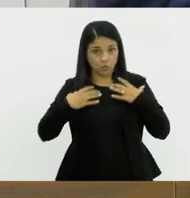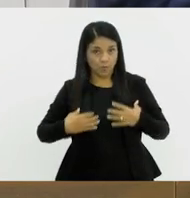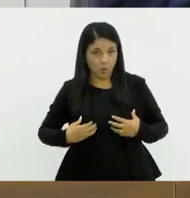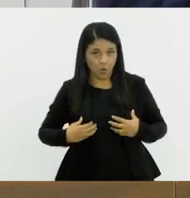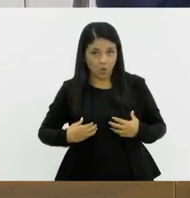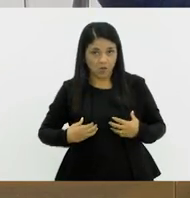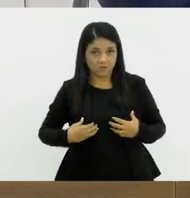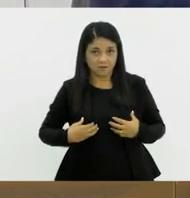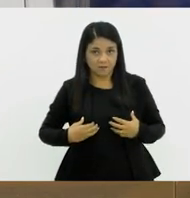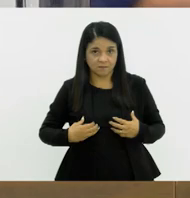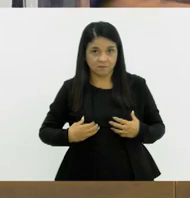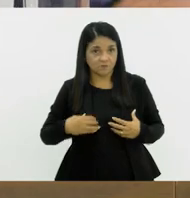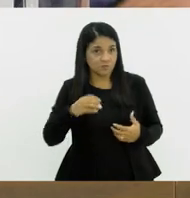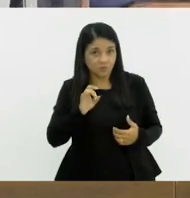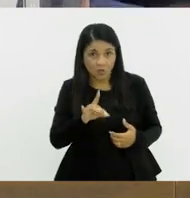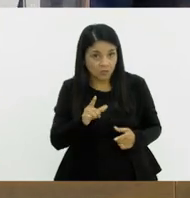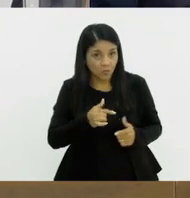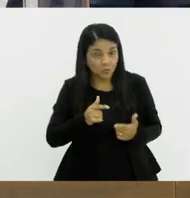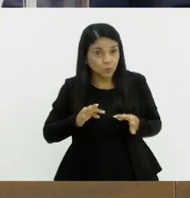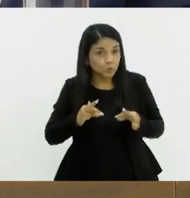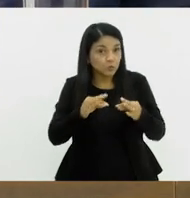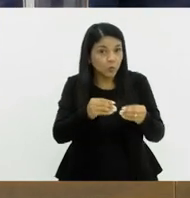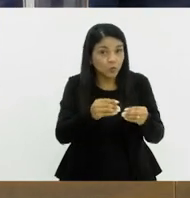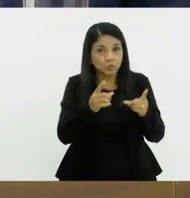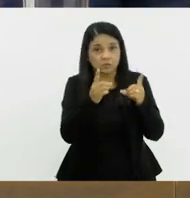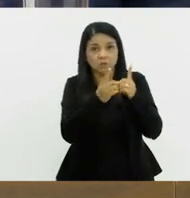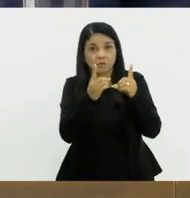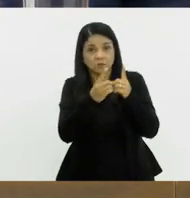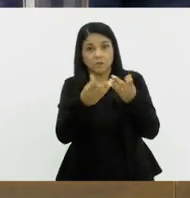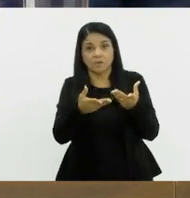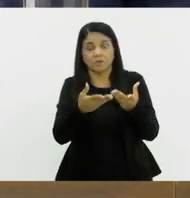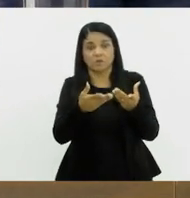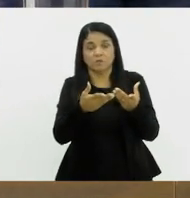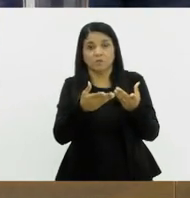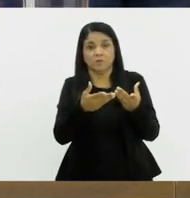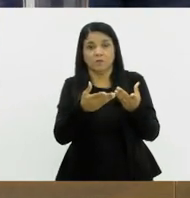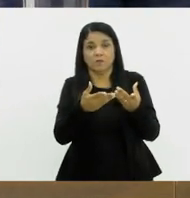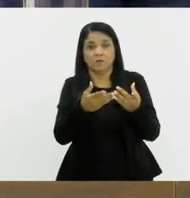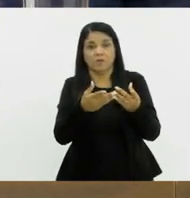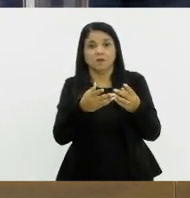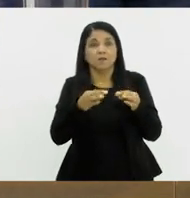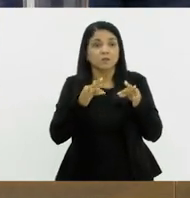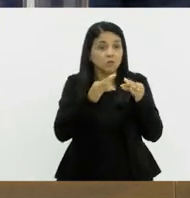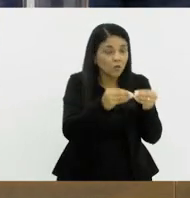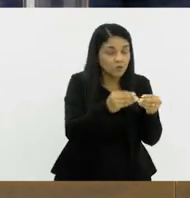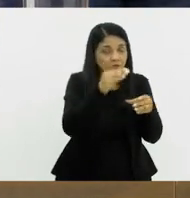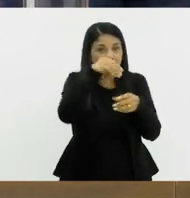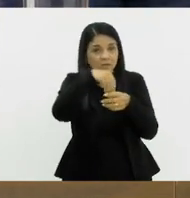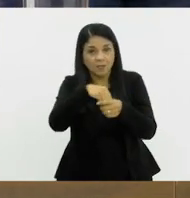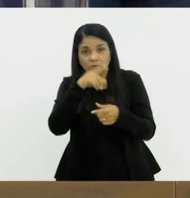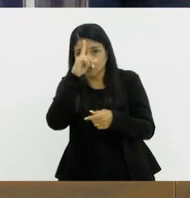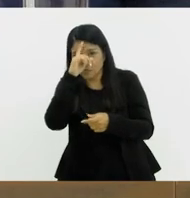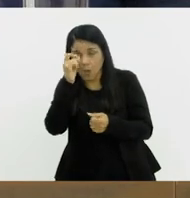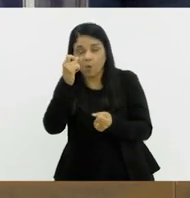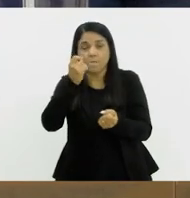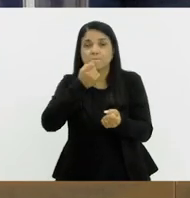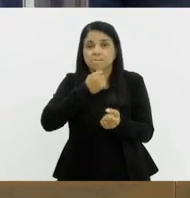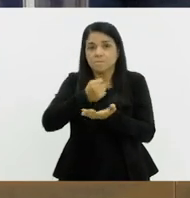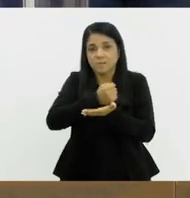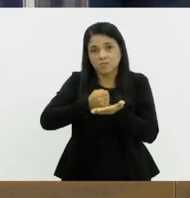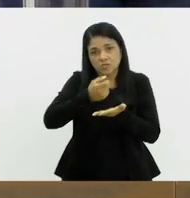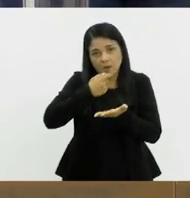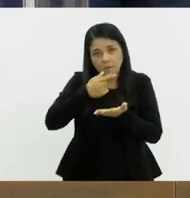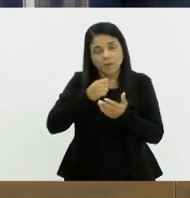tuberculose. Essa está direcionada ao atendimento na unidade prisional, pela equipe de atenção primária, com a medicação, com o acompanhamento e